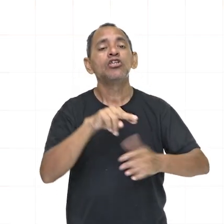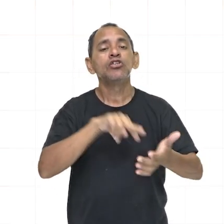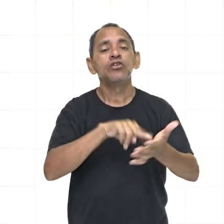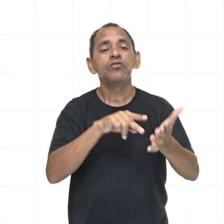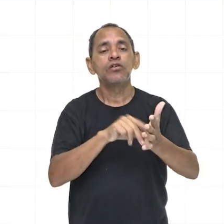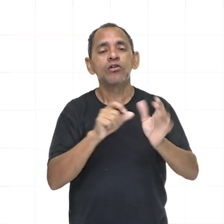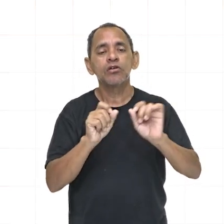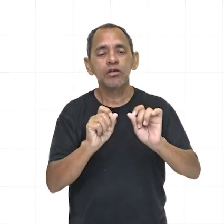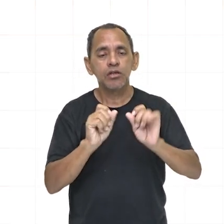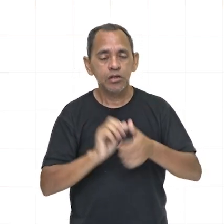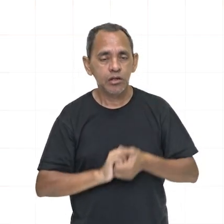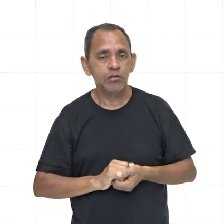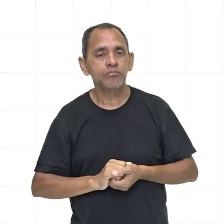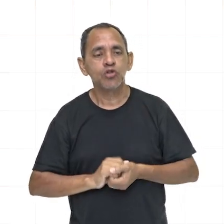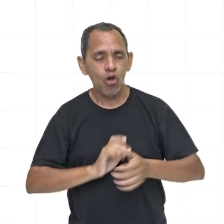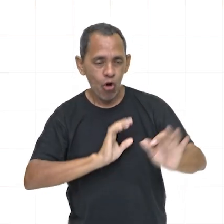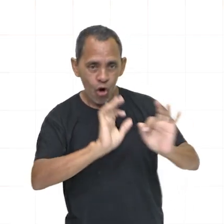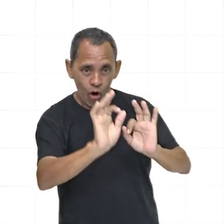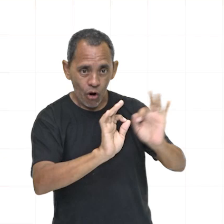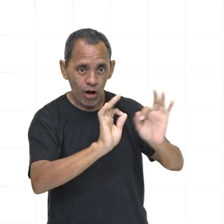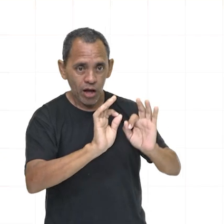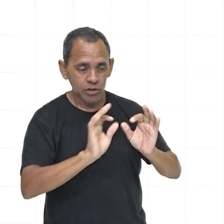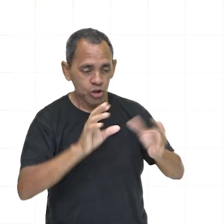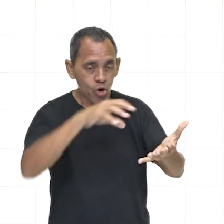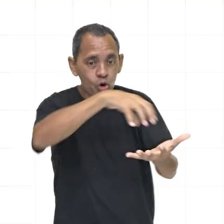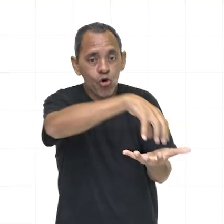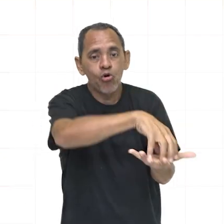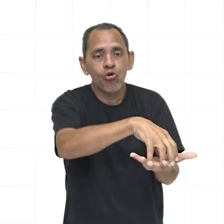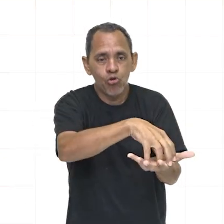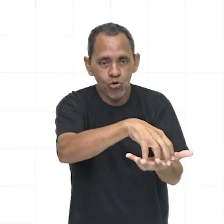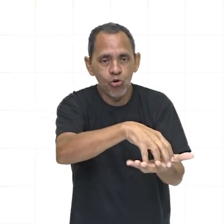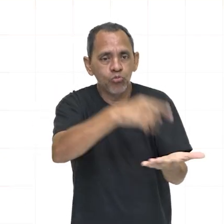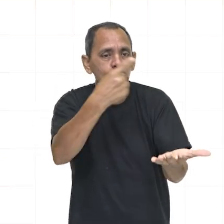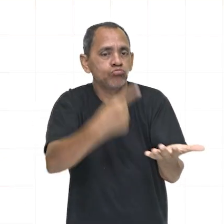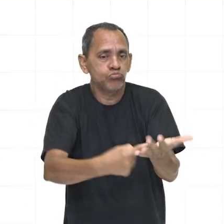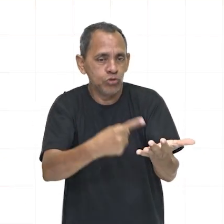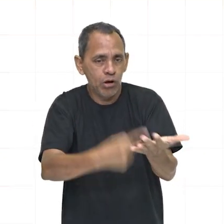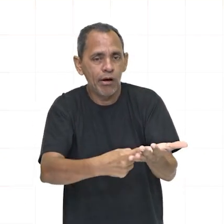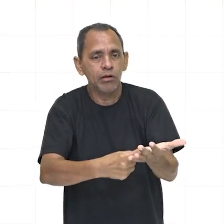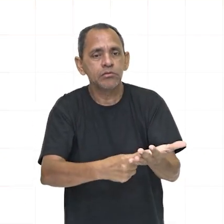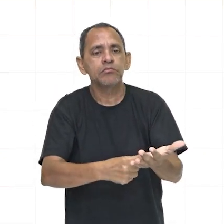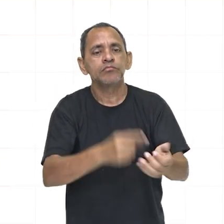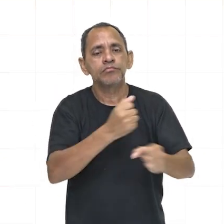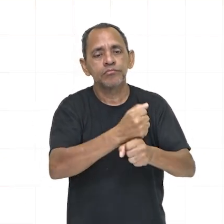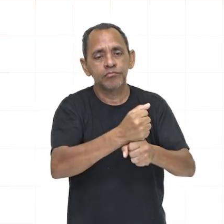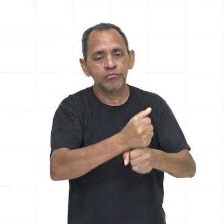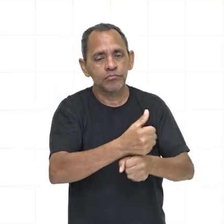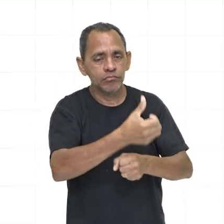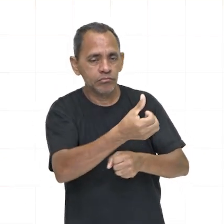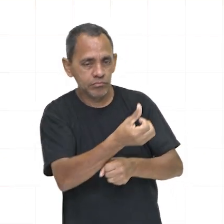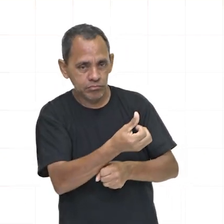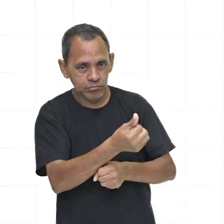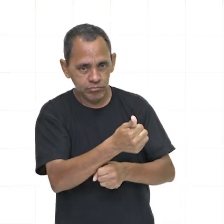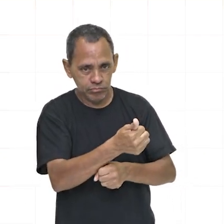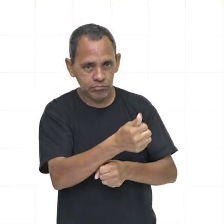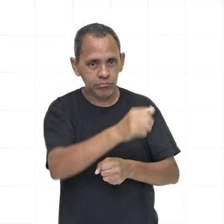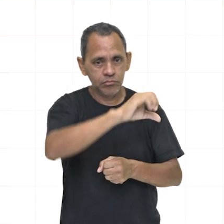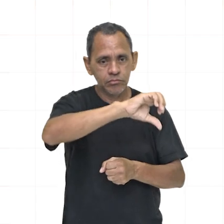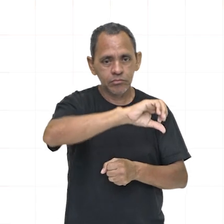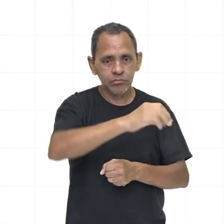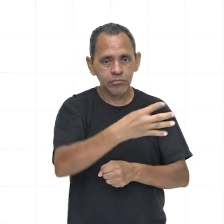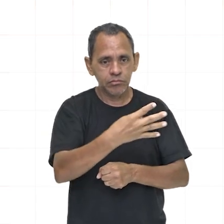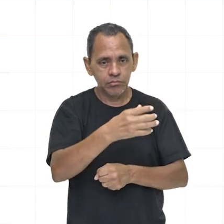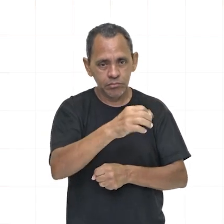Atlântico Norte, que foi criada em 49, lá em 1949, foi liderado pelos Estados Unidos e